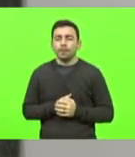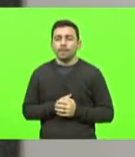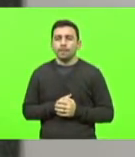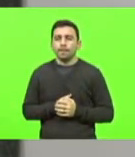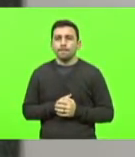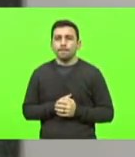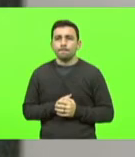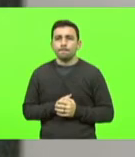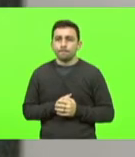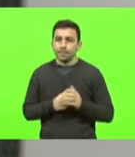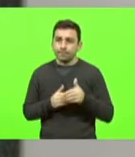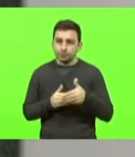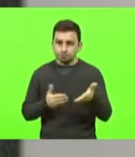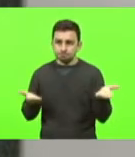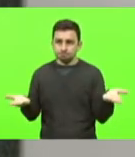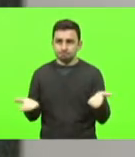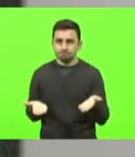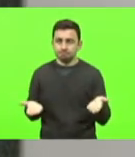A partir de hoje,